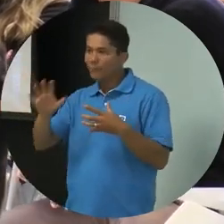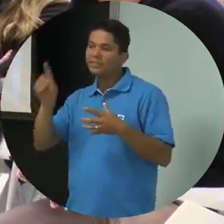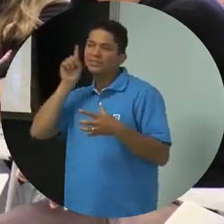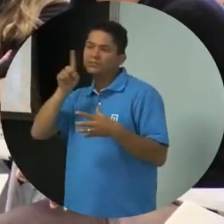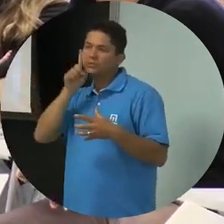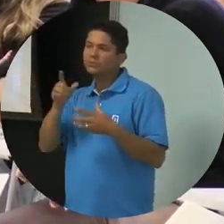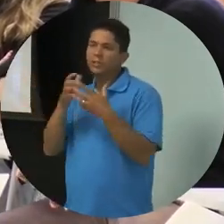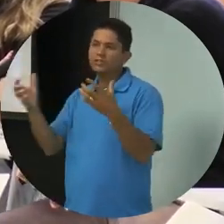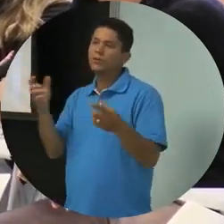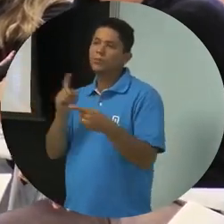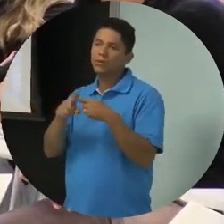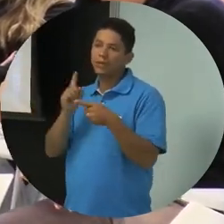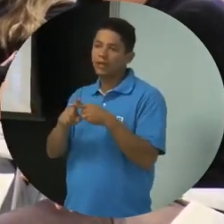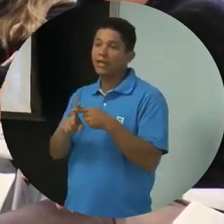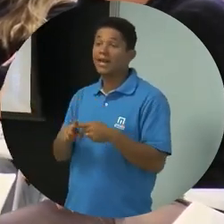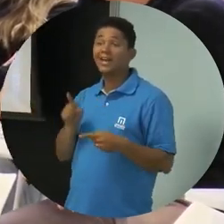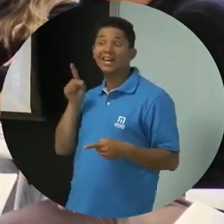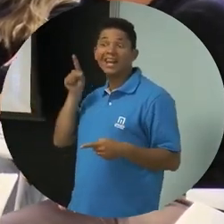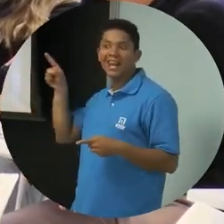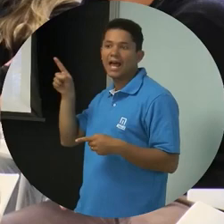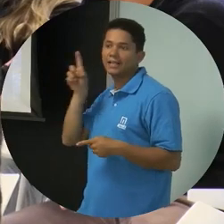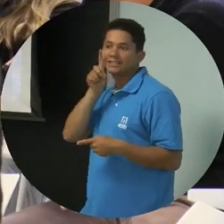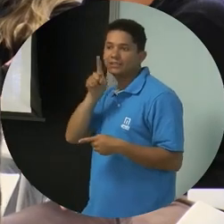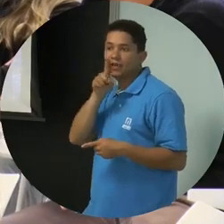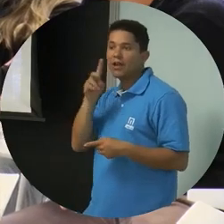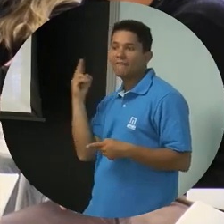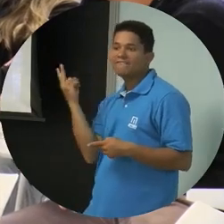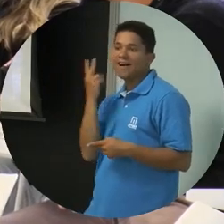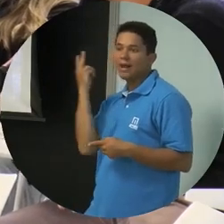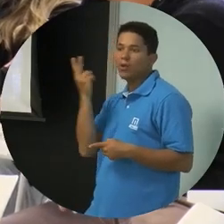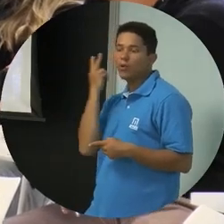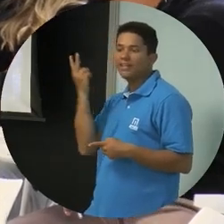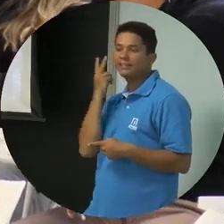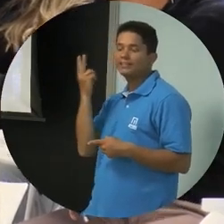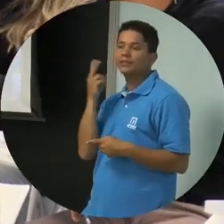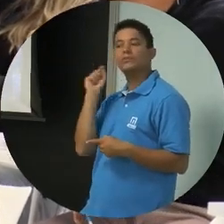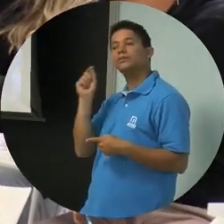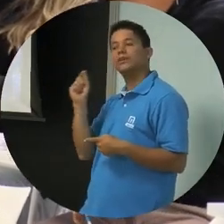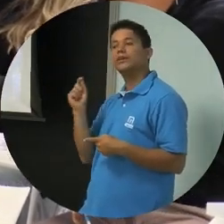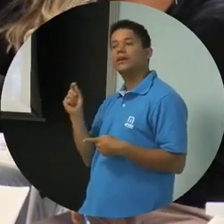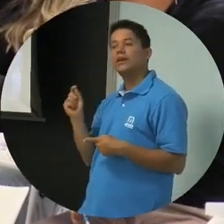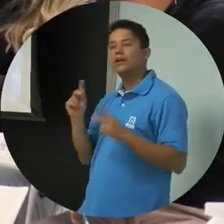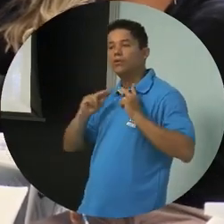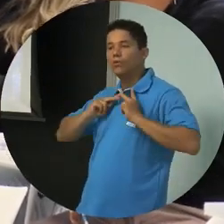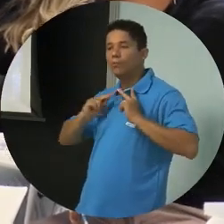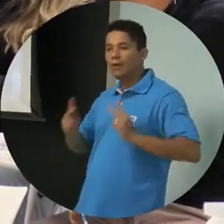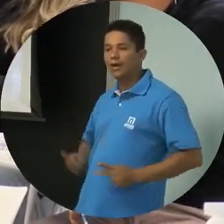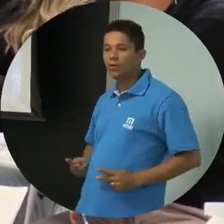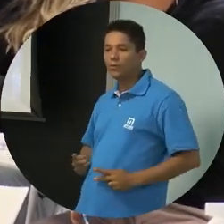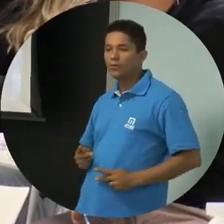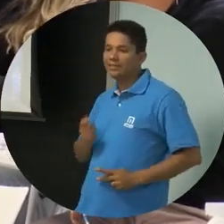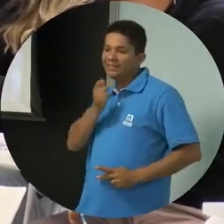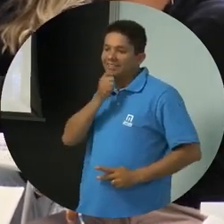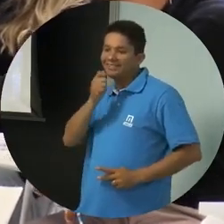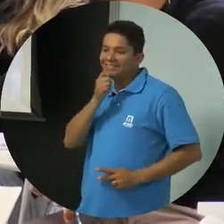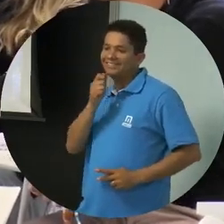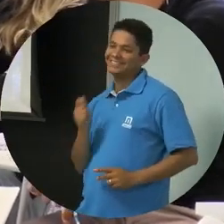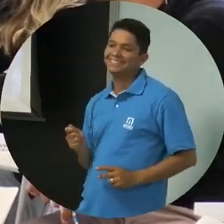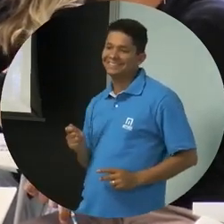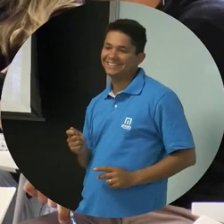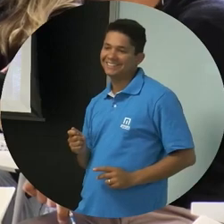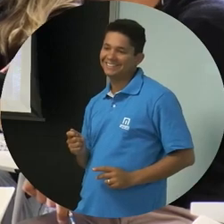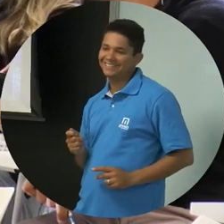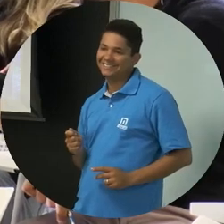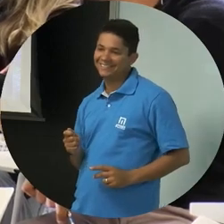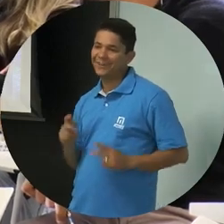Porque eles dão muito valor na ausência humana na frente do trabalho. Há clientes no Brasil,